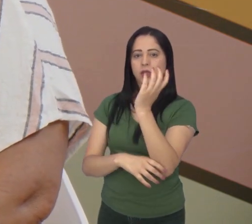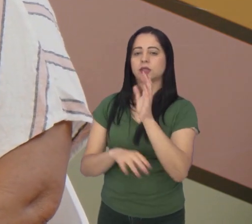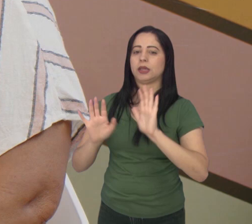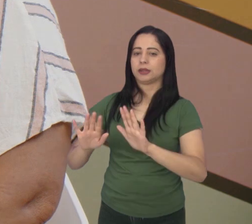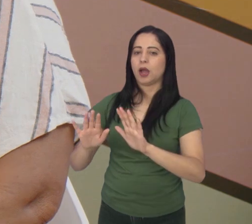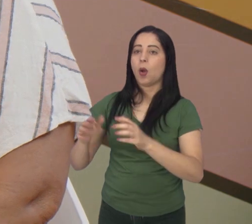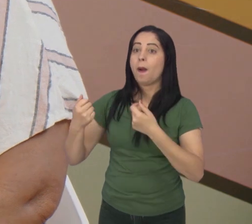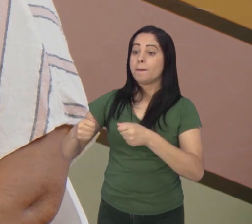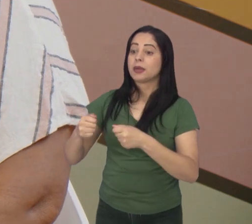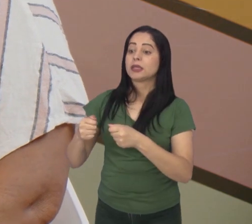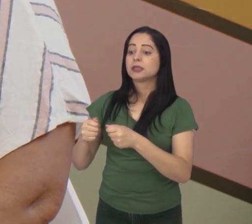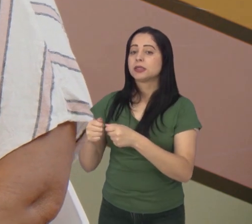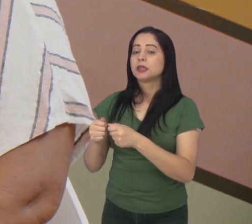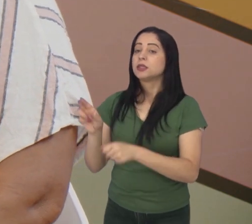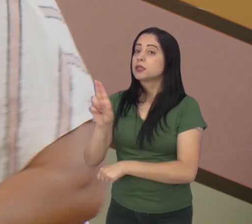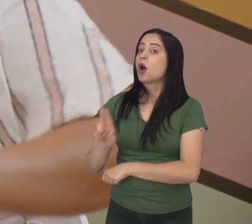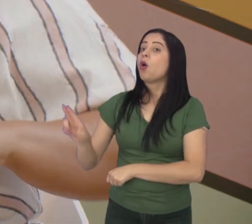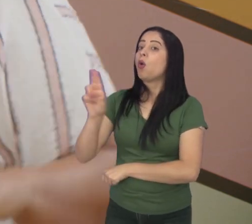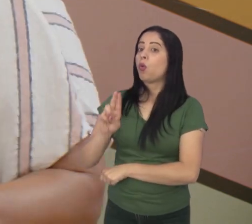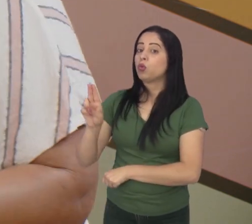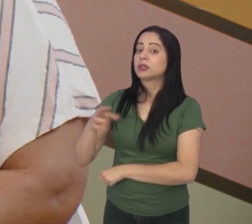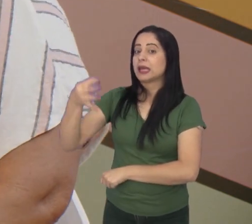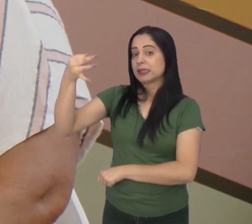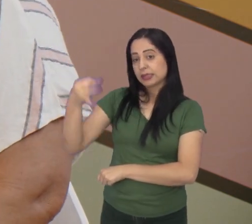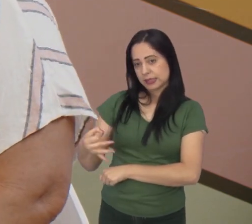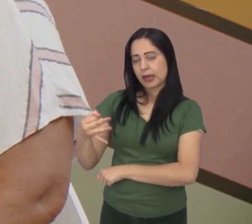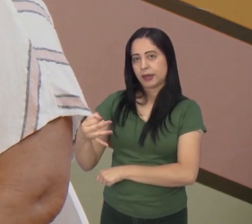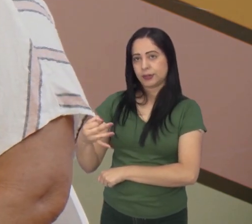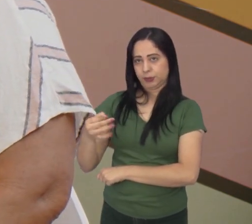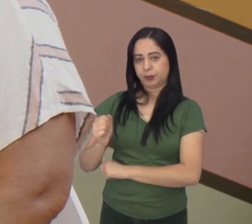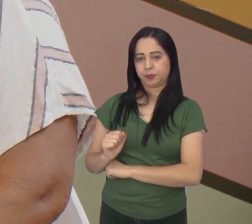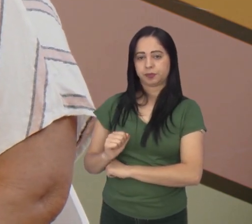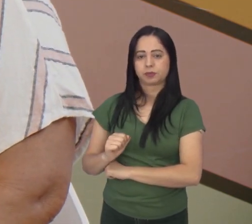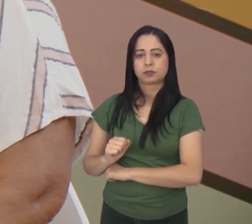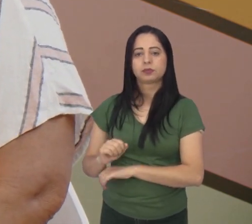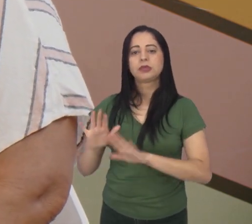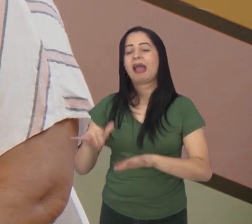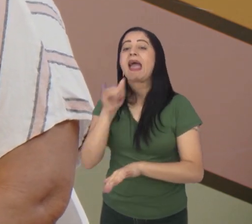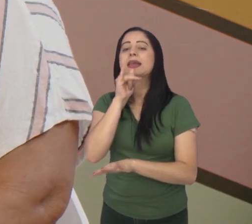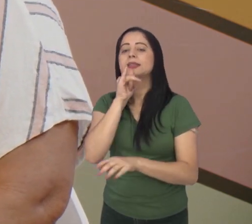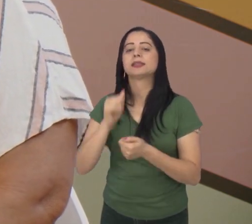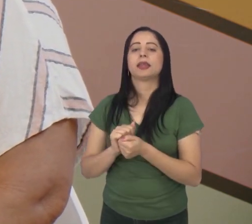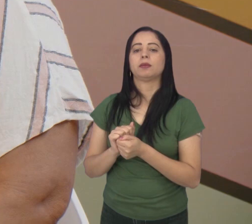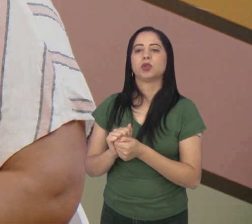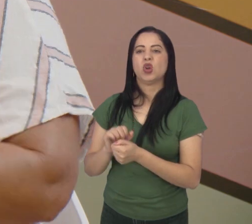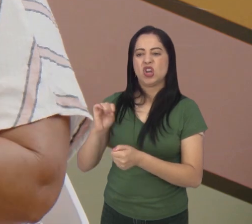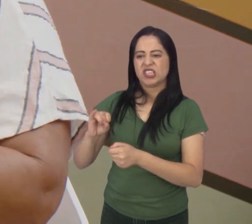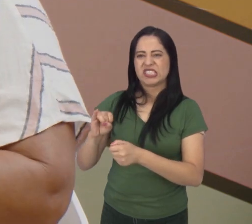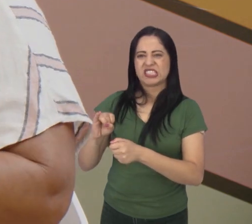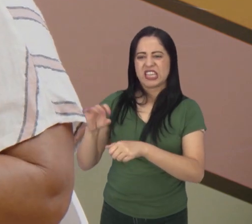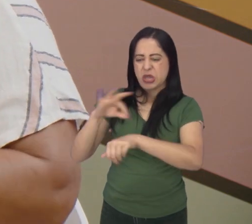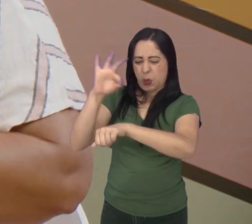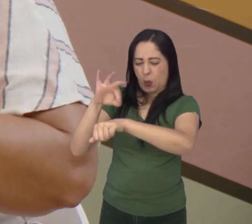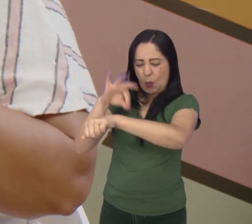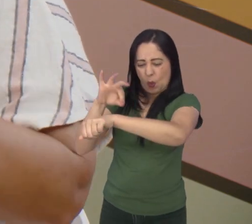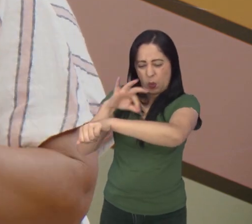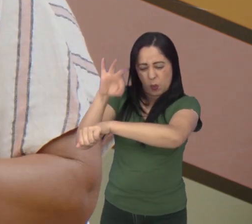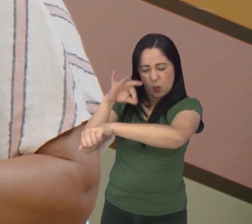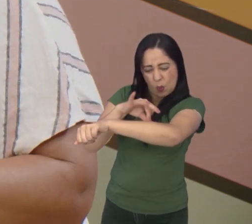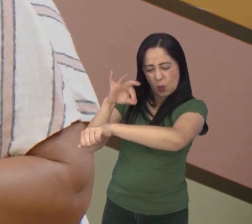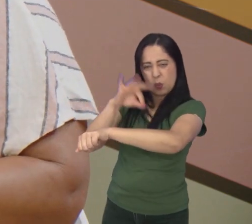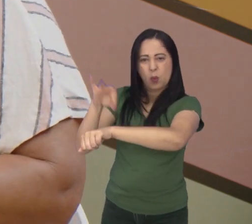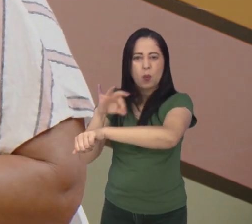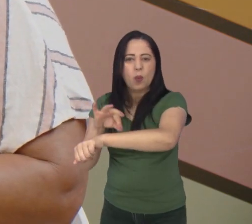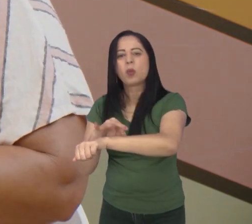do que tem, a natureza está dando para a gente. O meio ambiente tem tudo que nós precisamos. Então, por exemplo, para pragas, né, insetinhos,